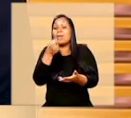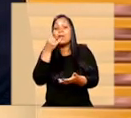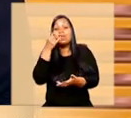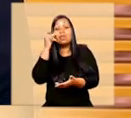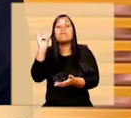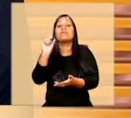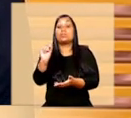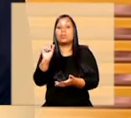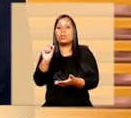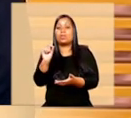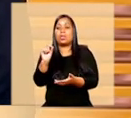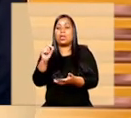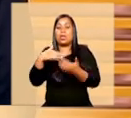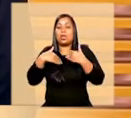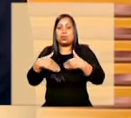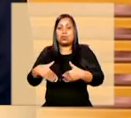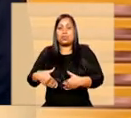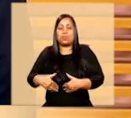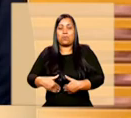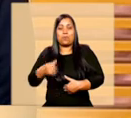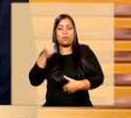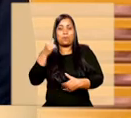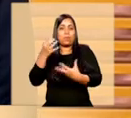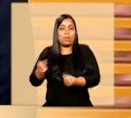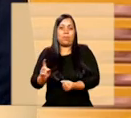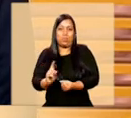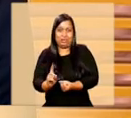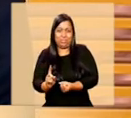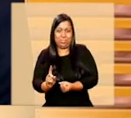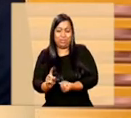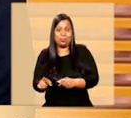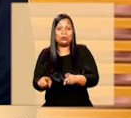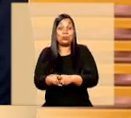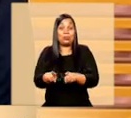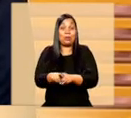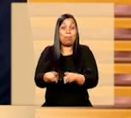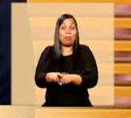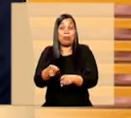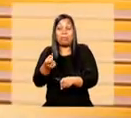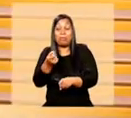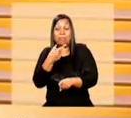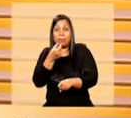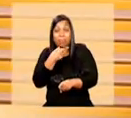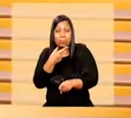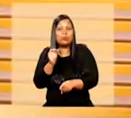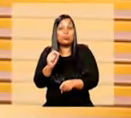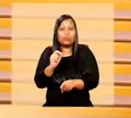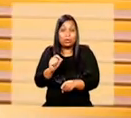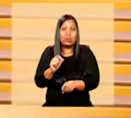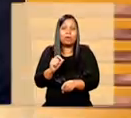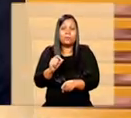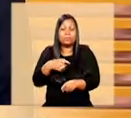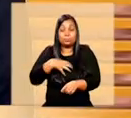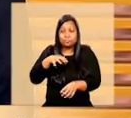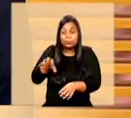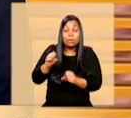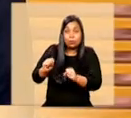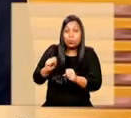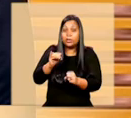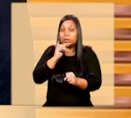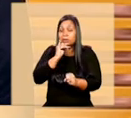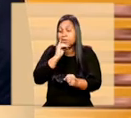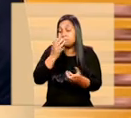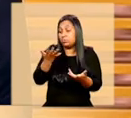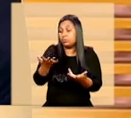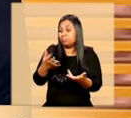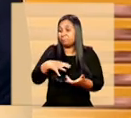que evitam a rejeição, né? E a longo prazo a gente conseguir tratar as complicações. Infelizmente, o transplante acarreta complicações na pessoa,